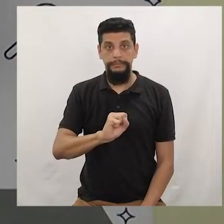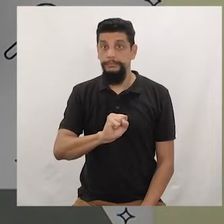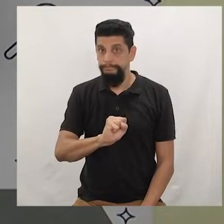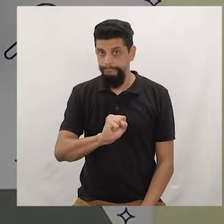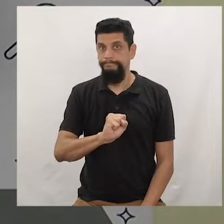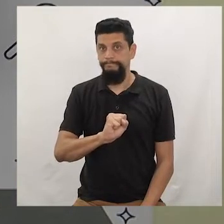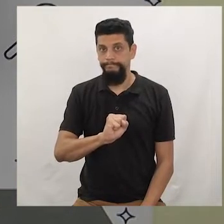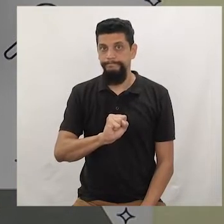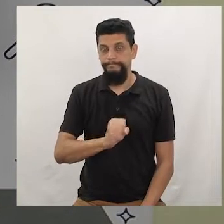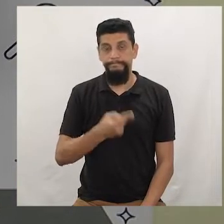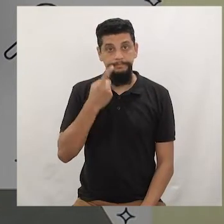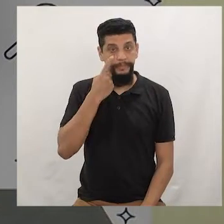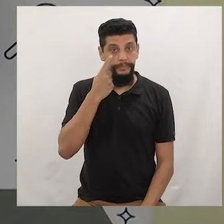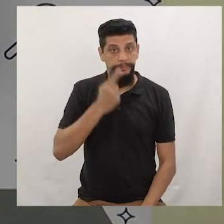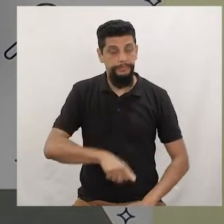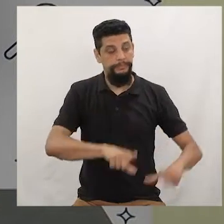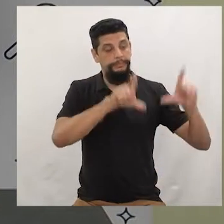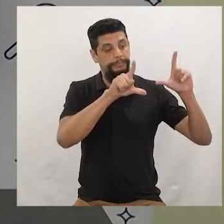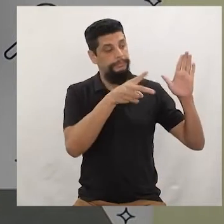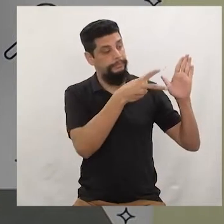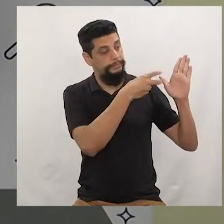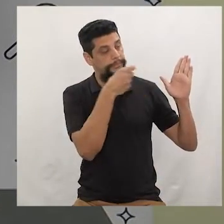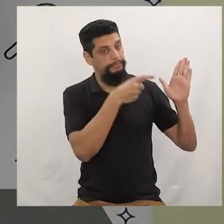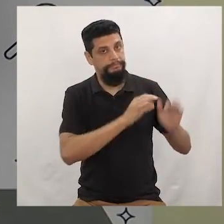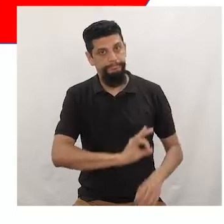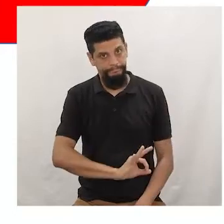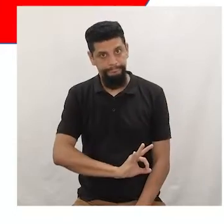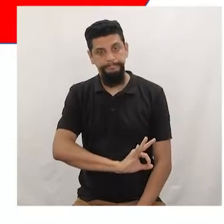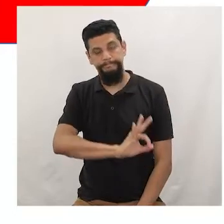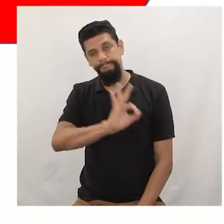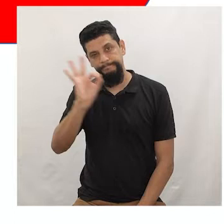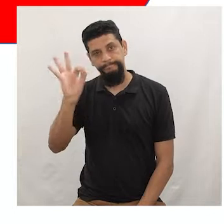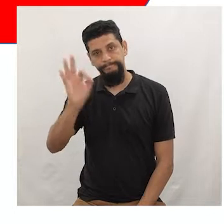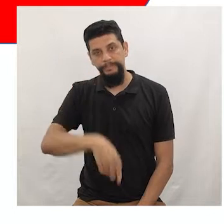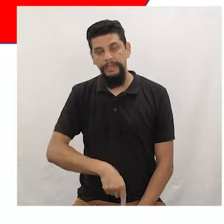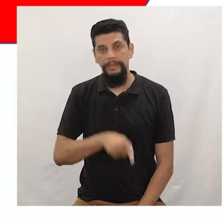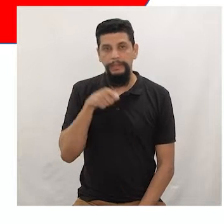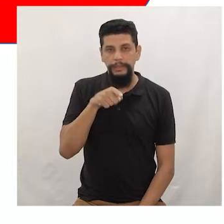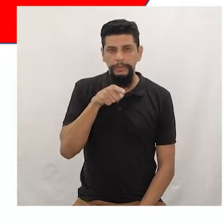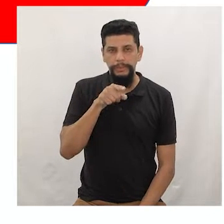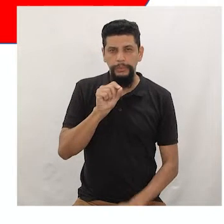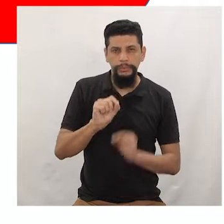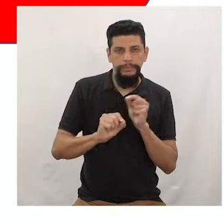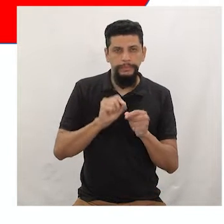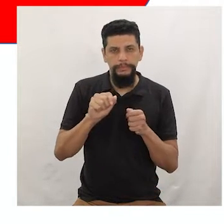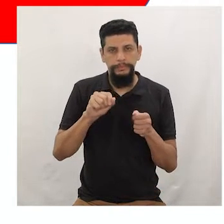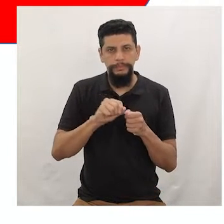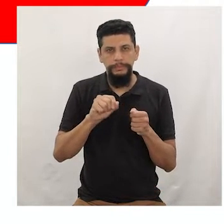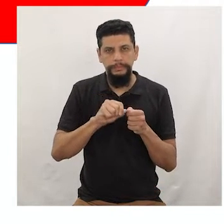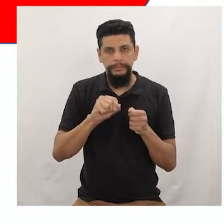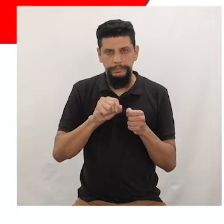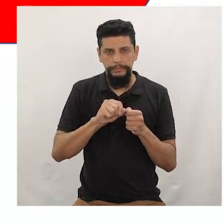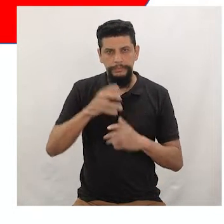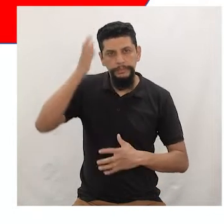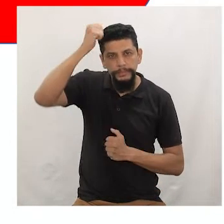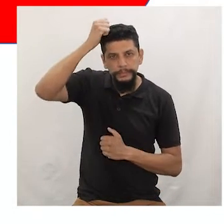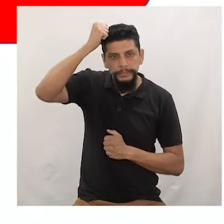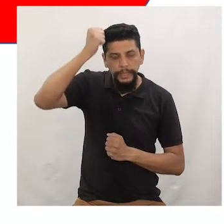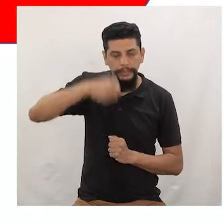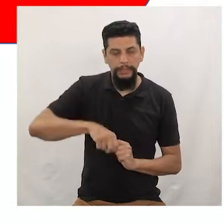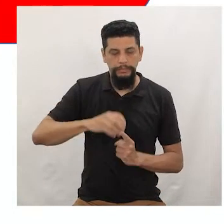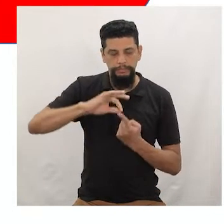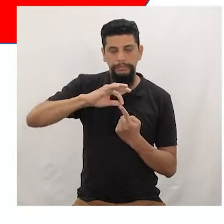macacos. Estão vendo lá na tela? Muito bem. E eles estão segurando uma